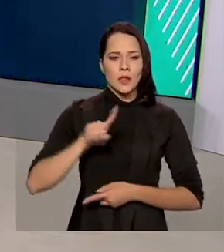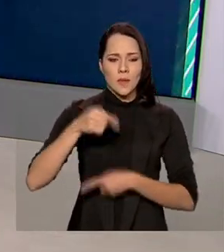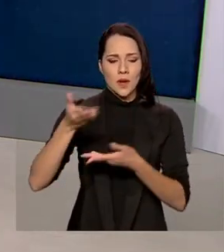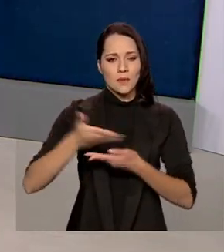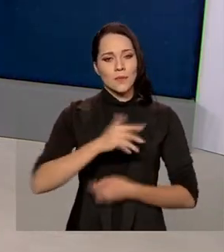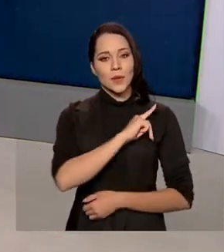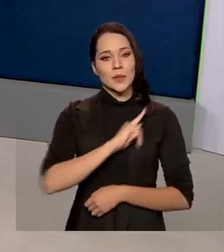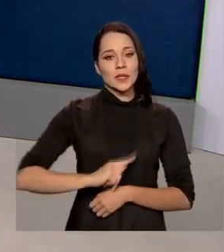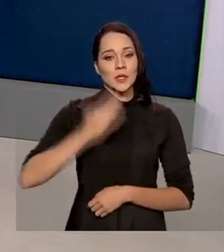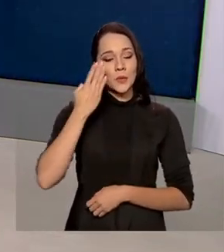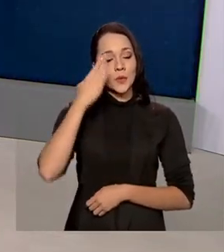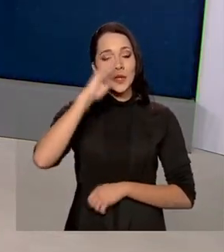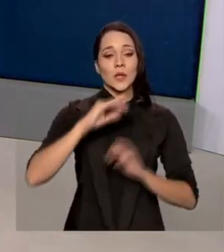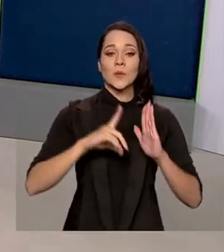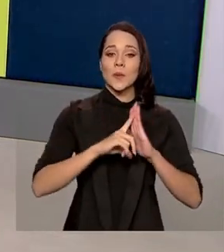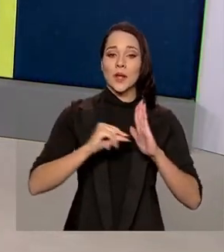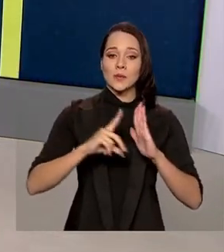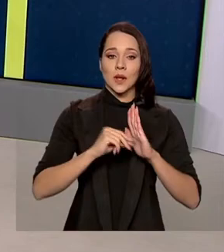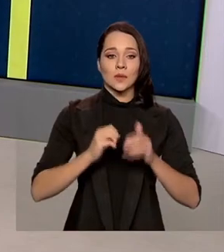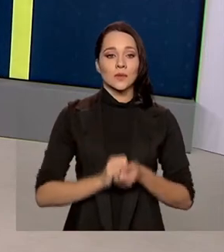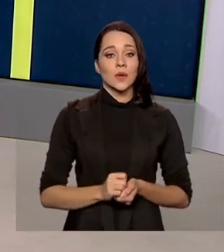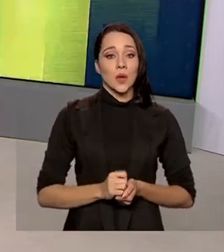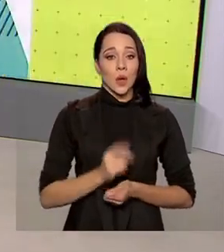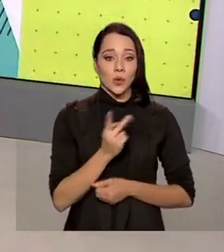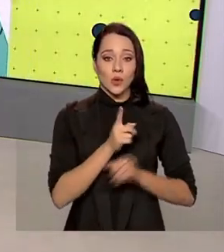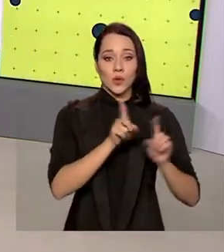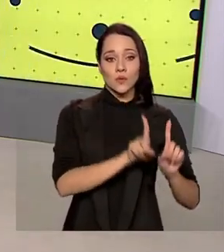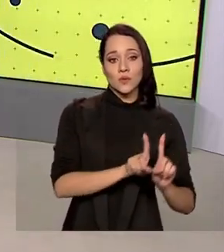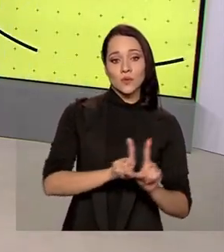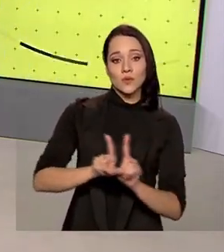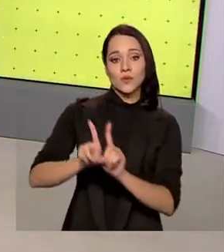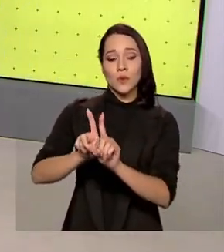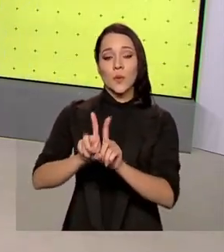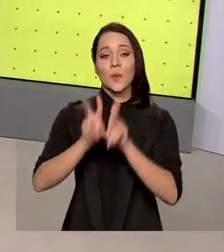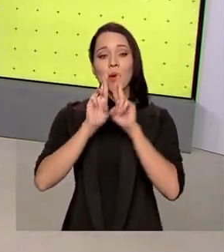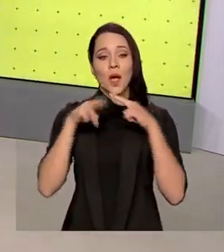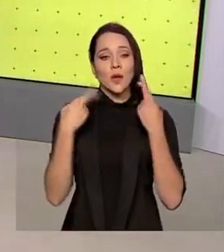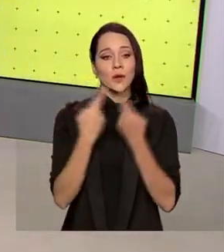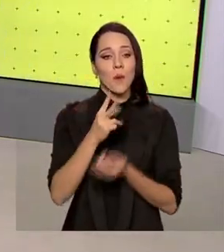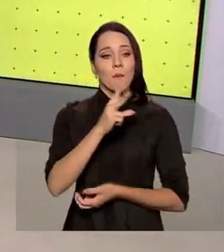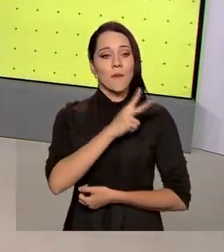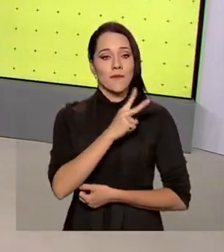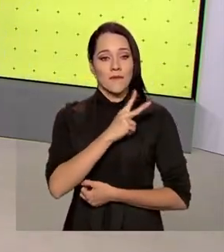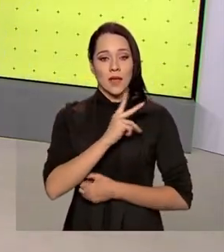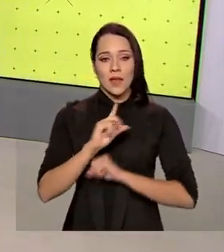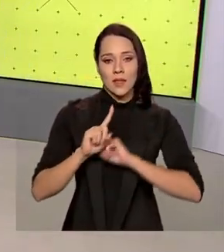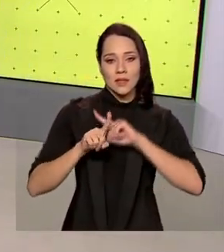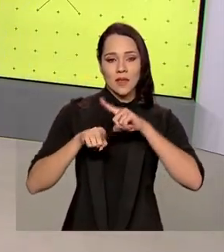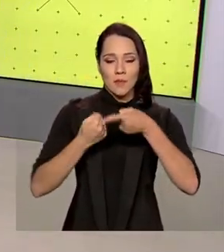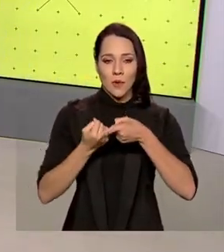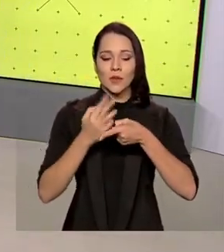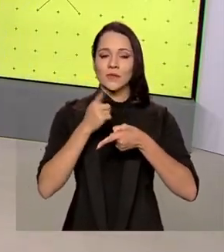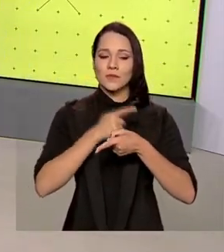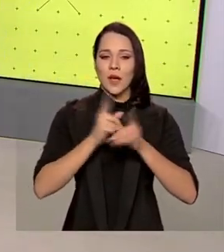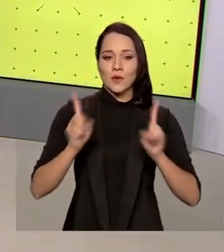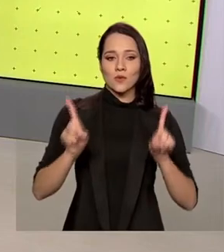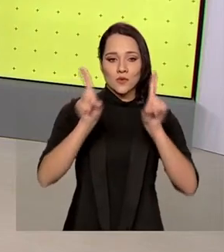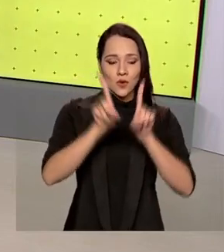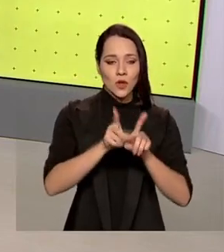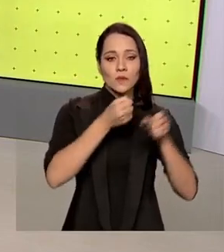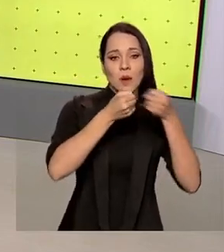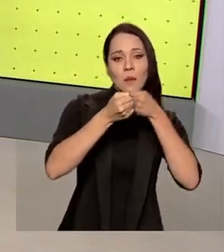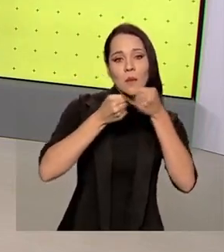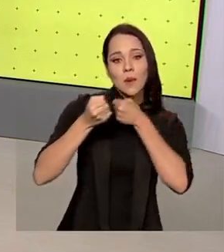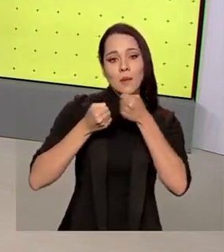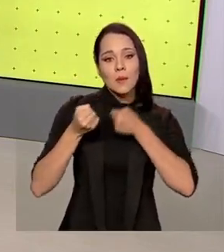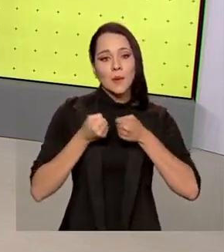pelo presidente Jair Bolsonaro no Palácio do Planalto, os dois seguem agora, portanto, para uma reunião privada e logo mais concedem